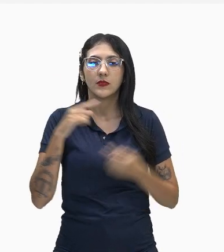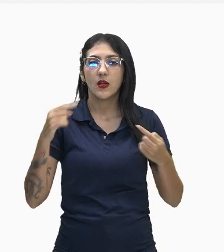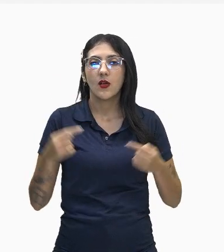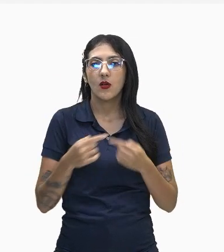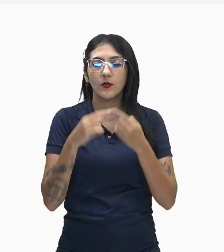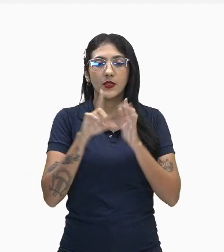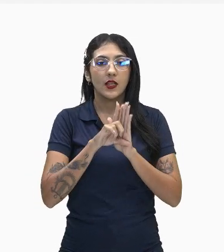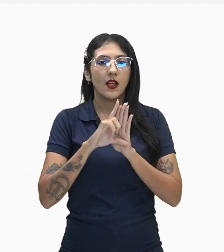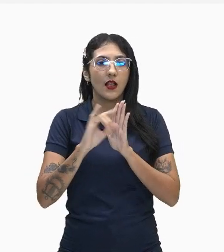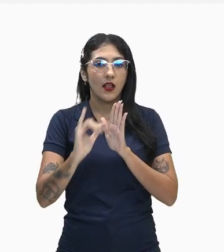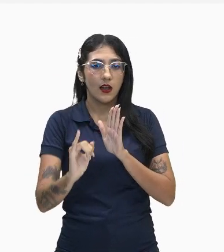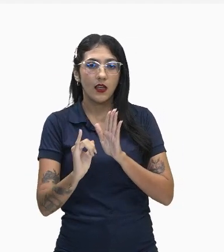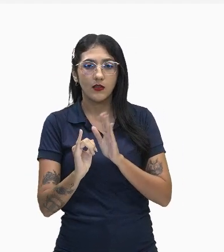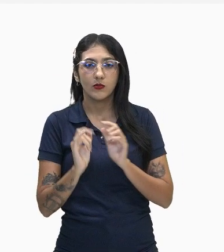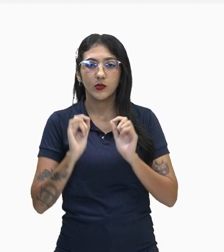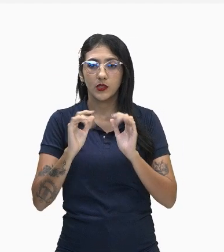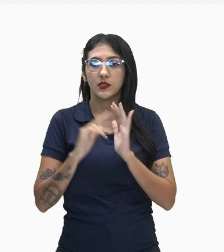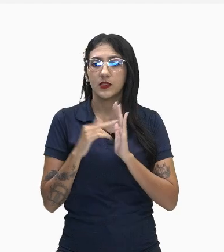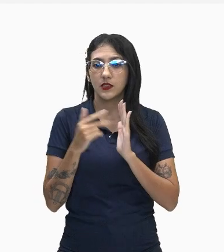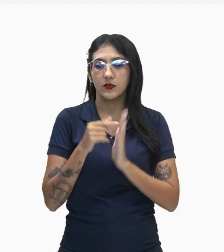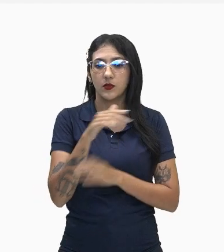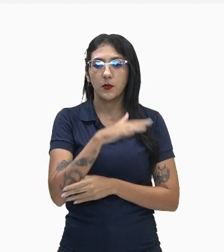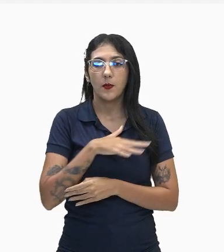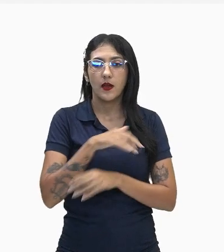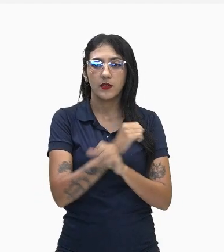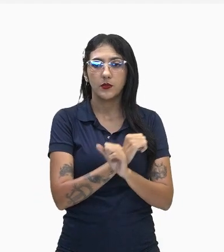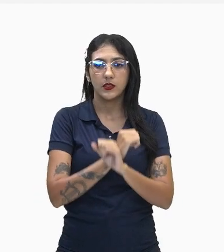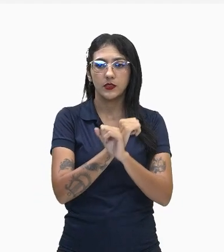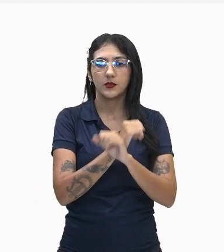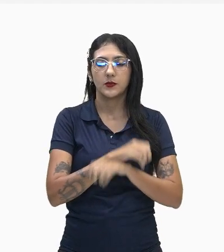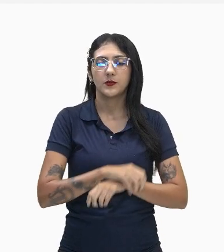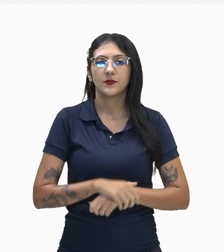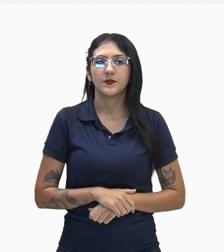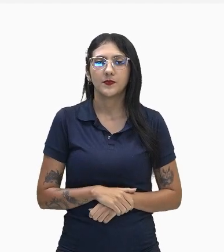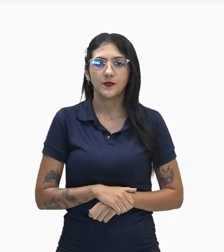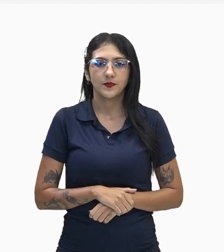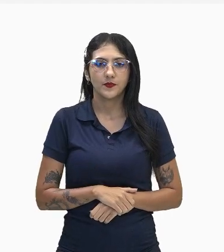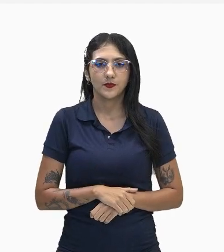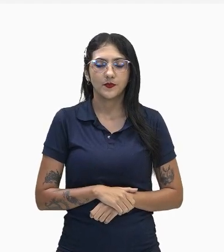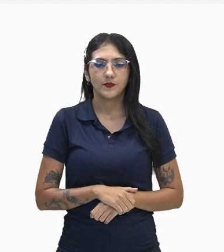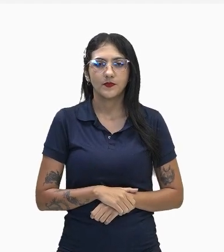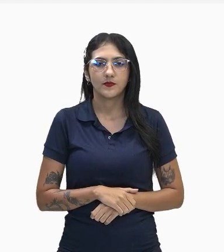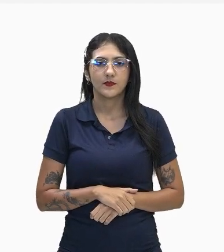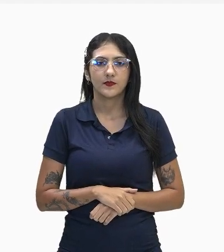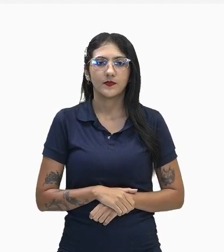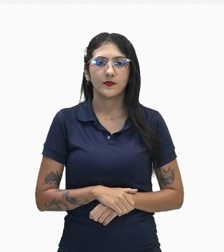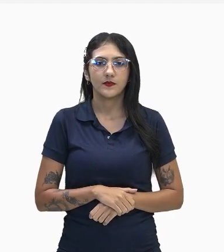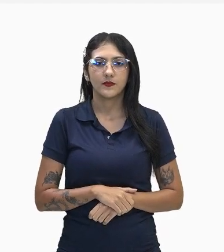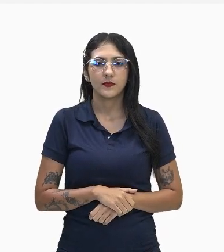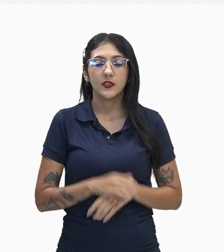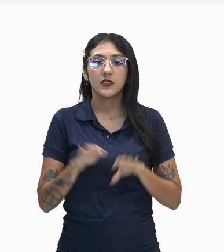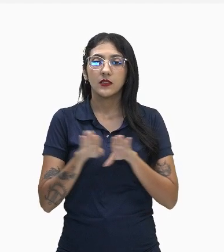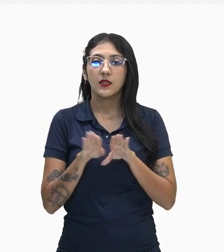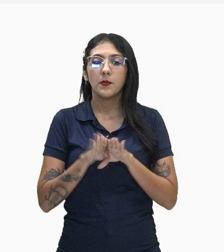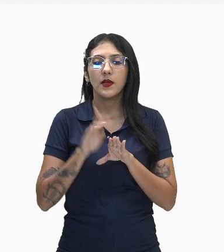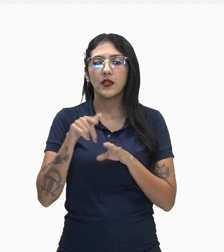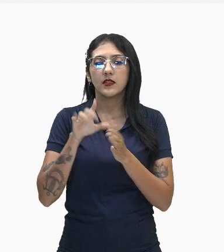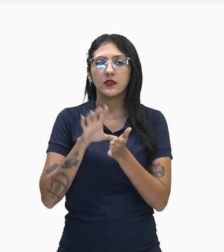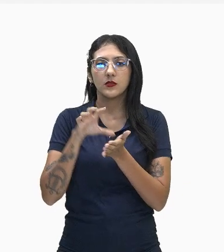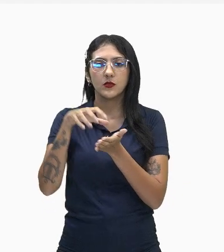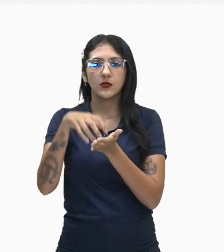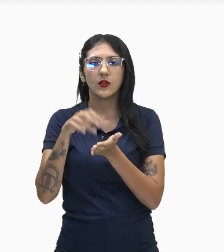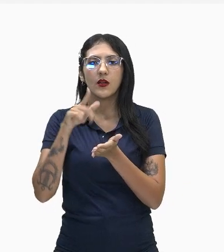é uma unidade de conservação. E o Sistema Nacional de Unidades de Conservação,